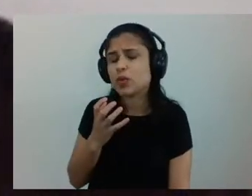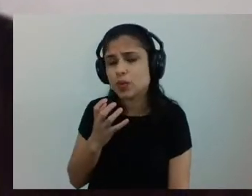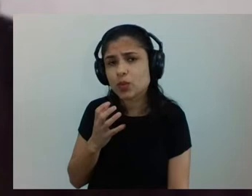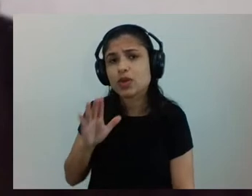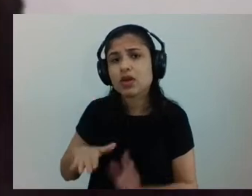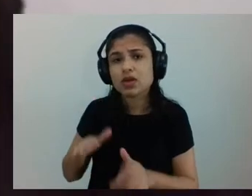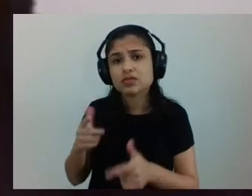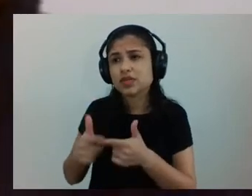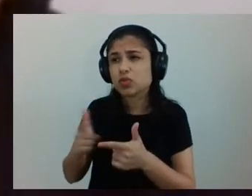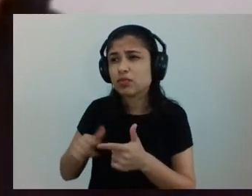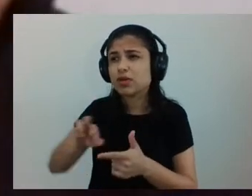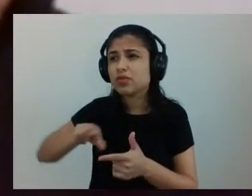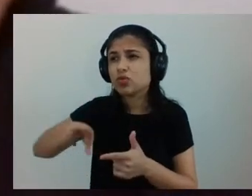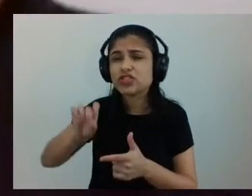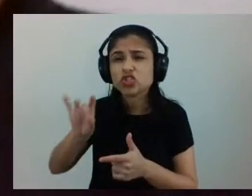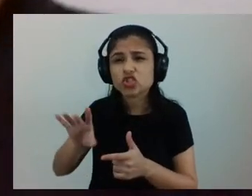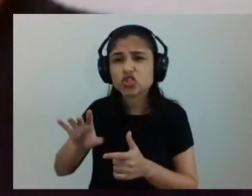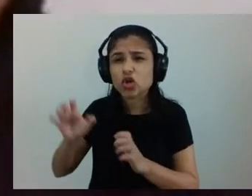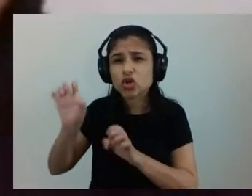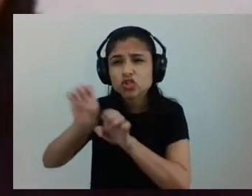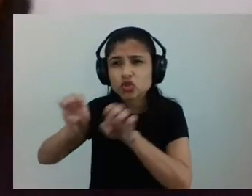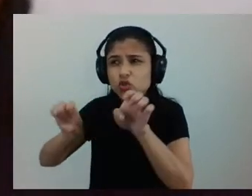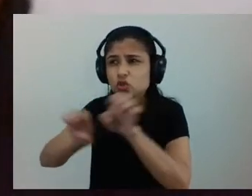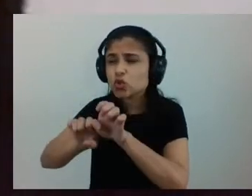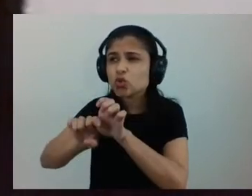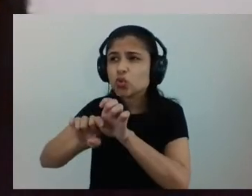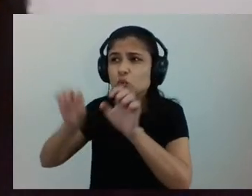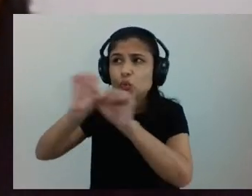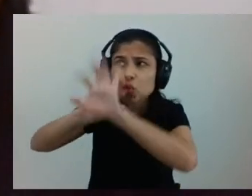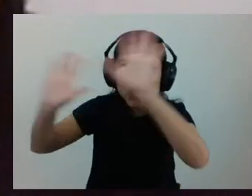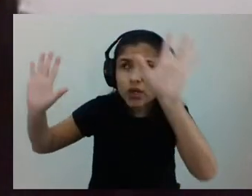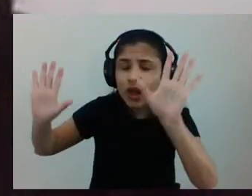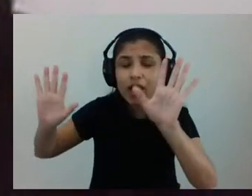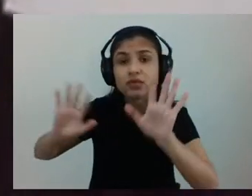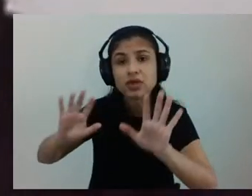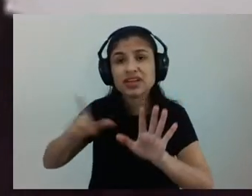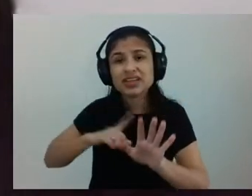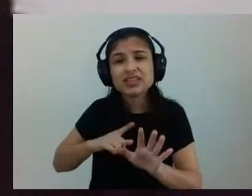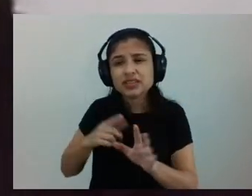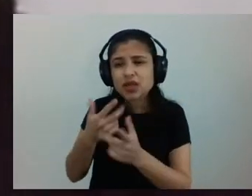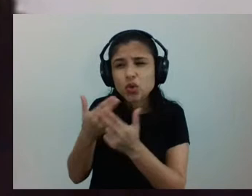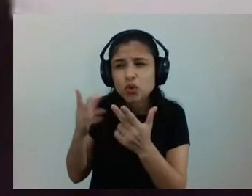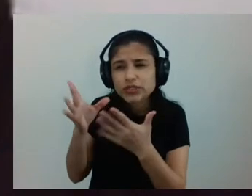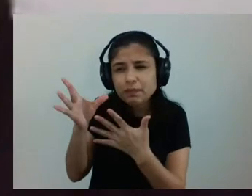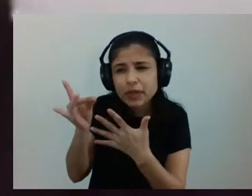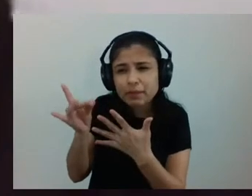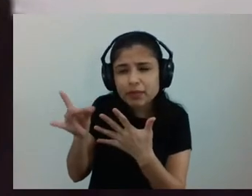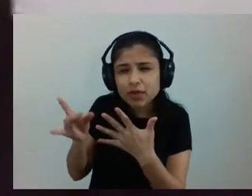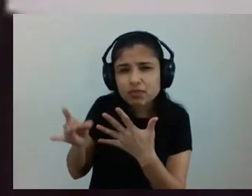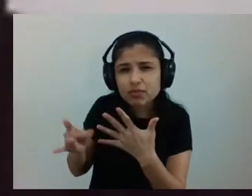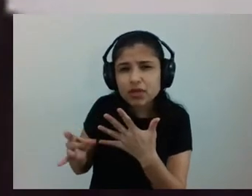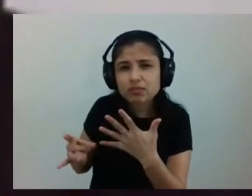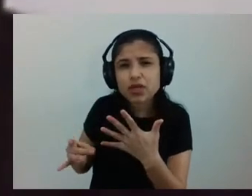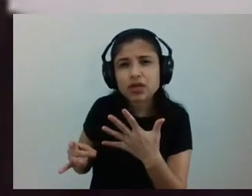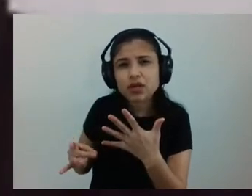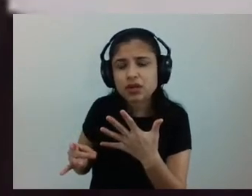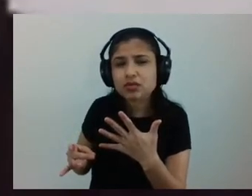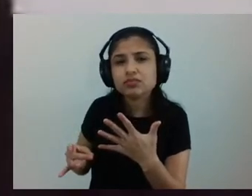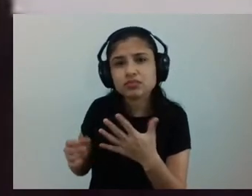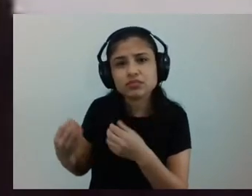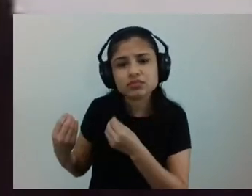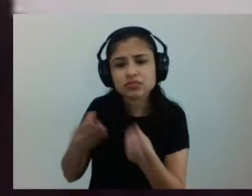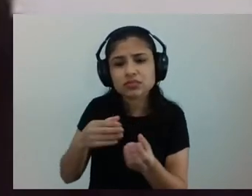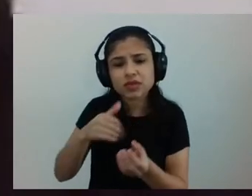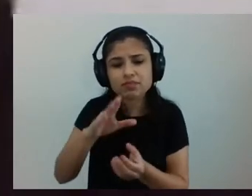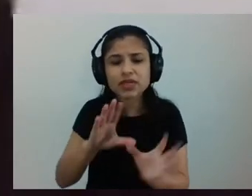parte de infraestrutura óbvia, ok? Tem outro tipo de infraestruturas menores que elas realmente representam mais conforto para os usuários dos